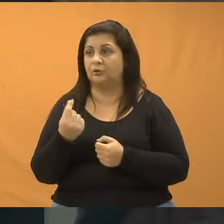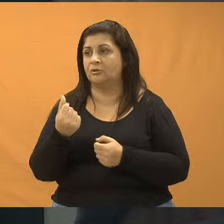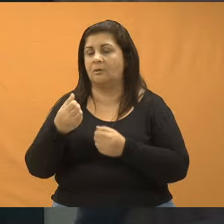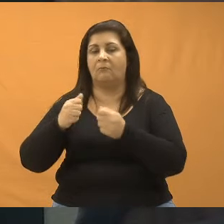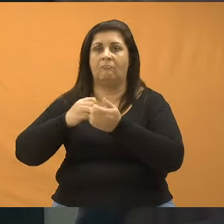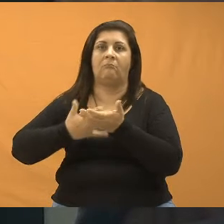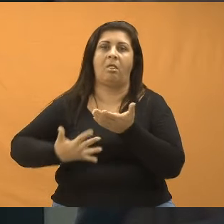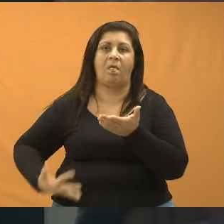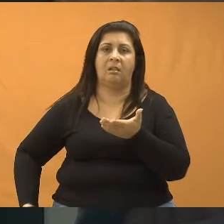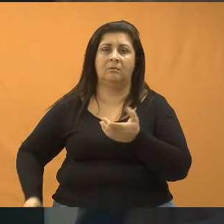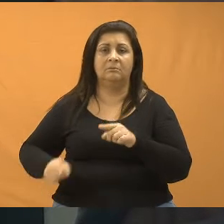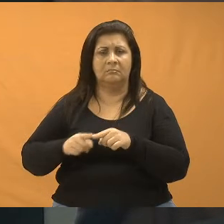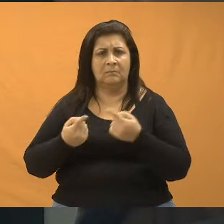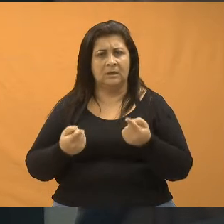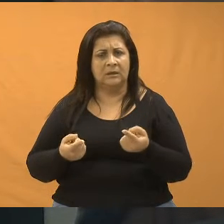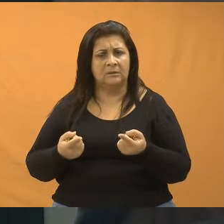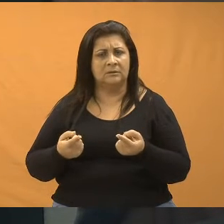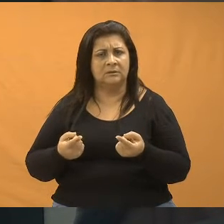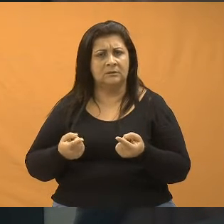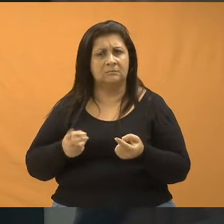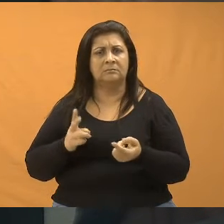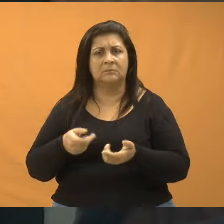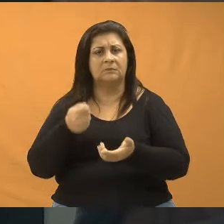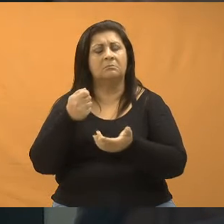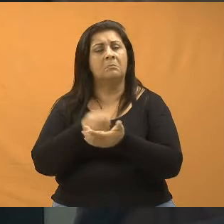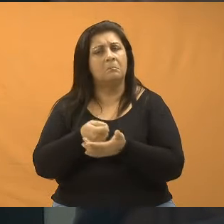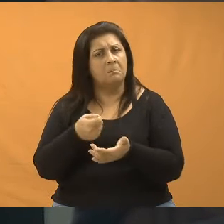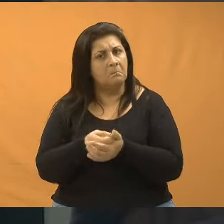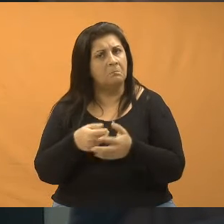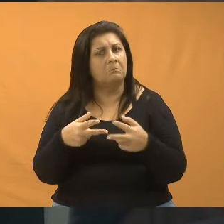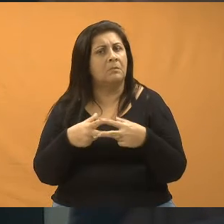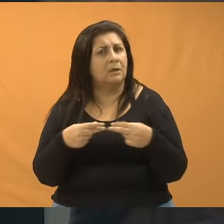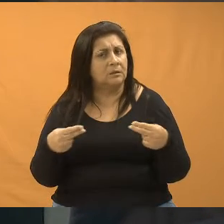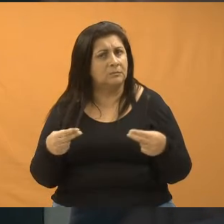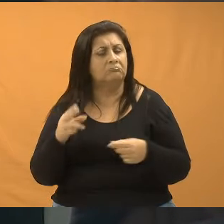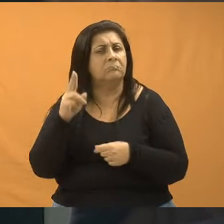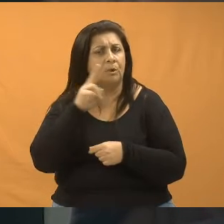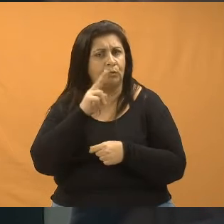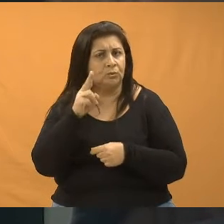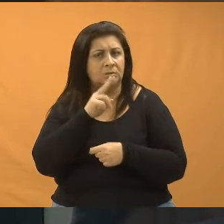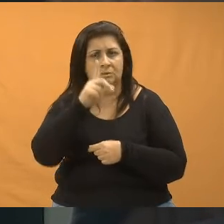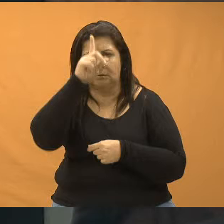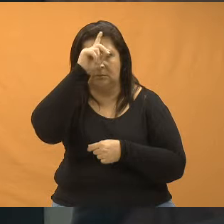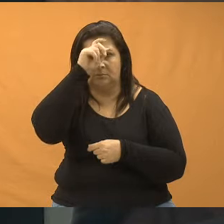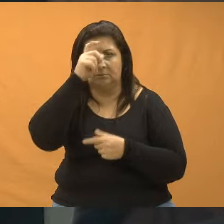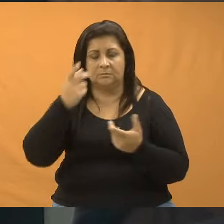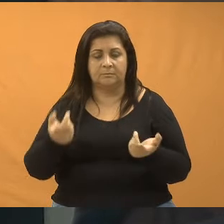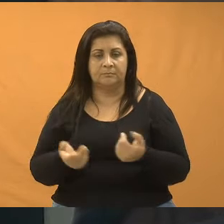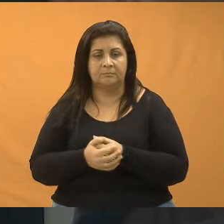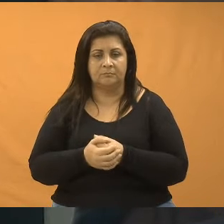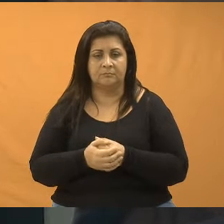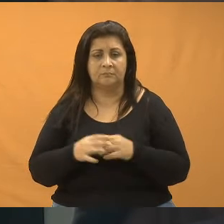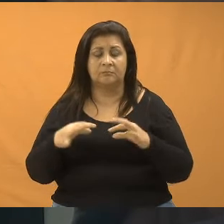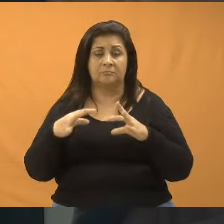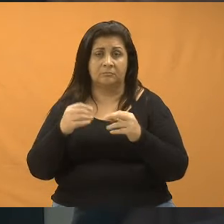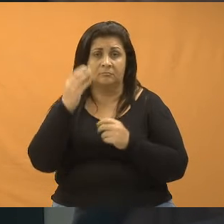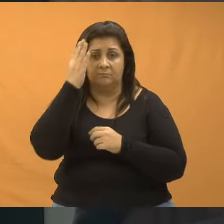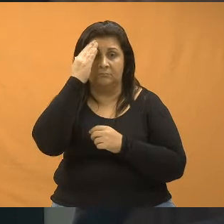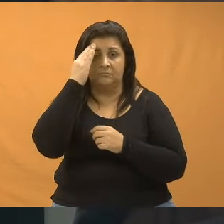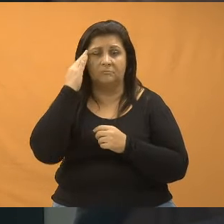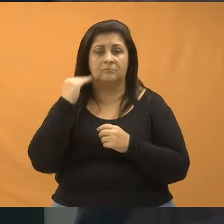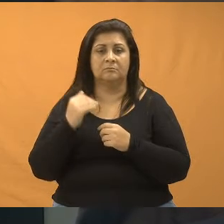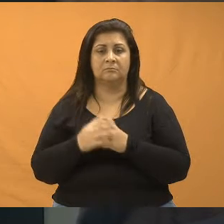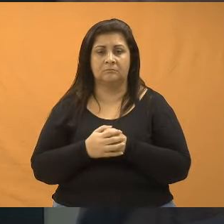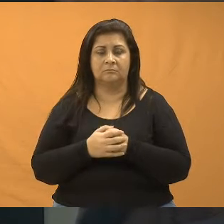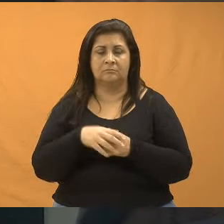ela vem suprindo as emergências da Santa Casa, que nem foi tocado aí, todo mundo sabe